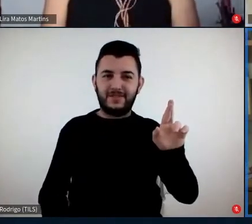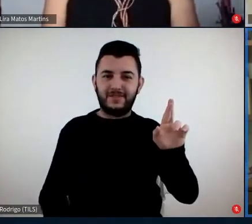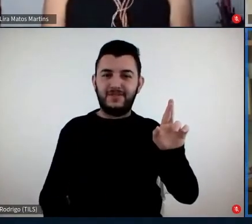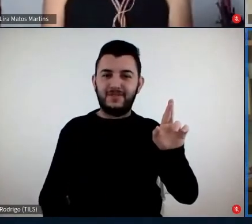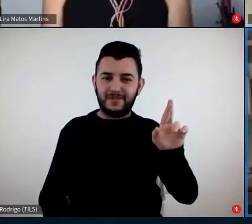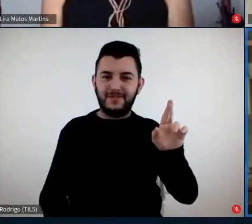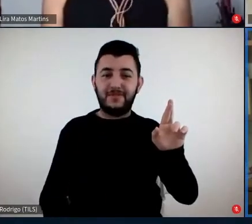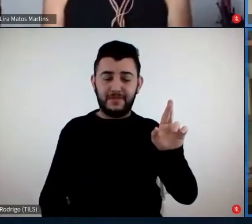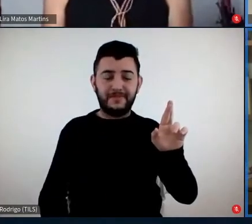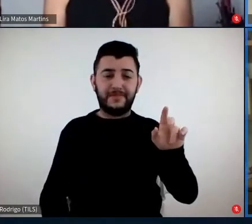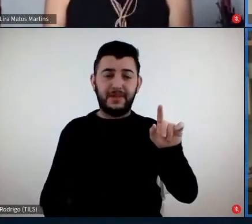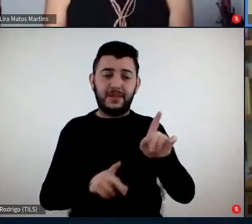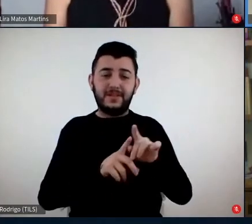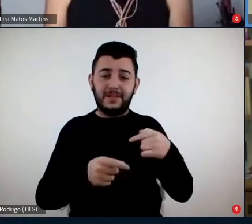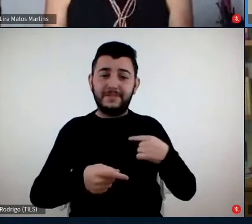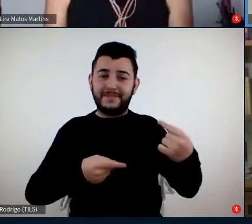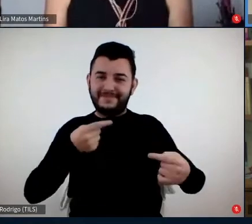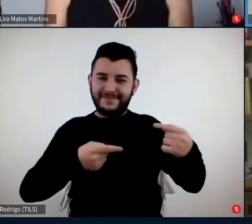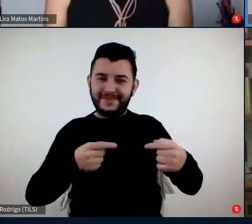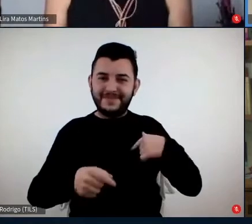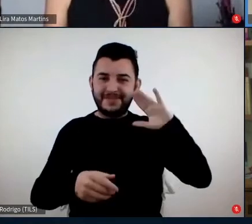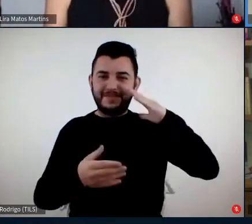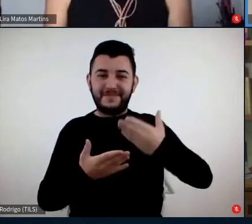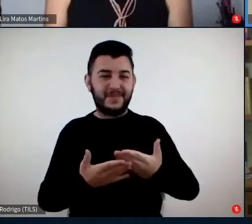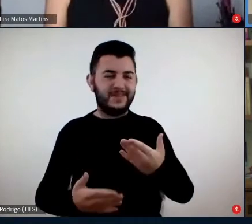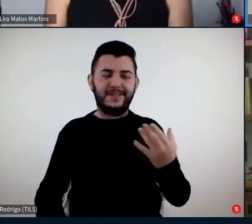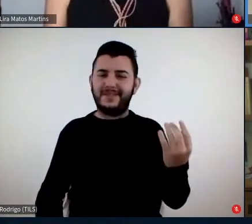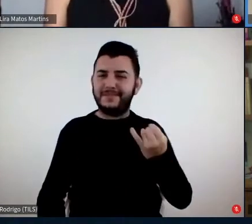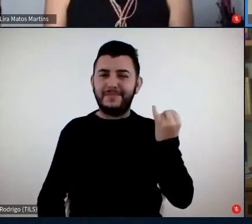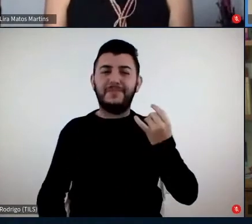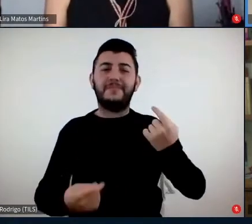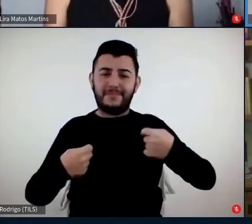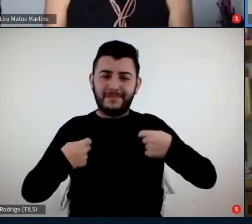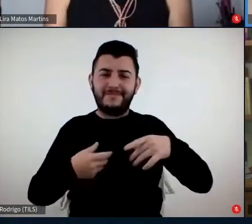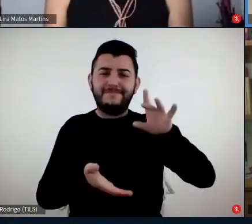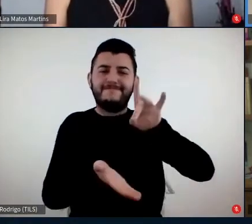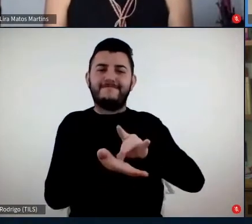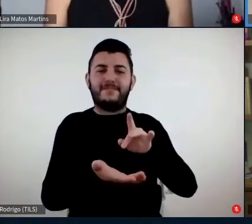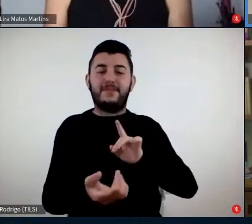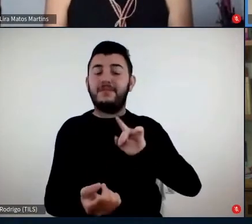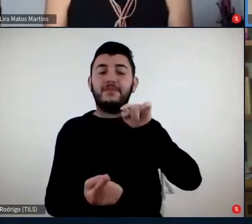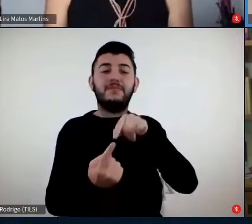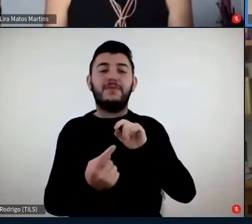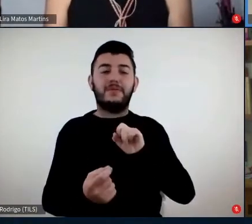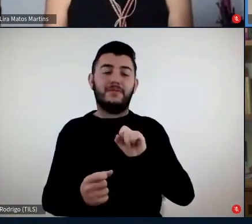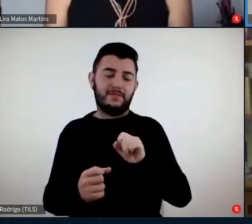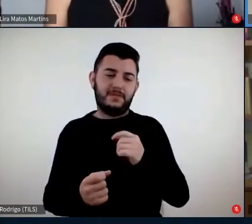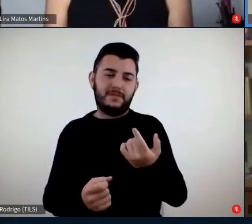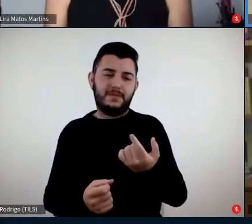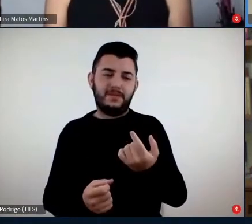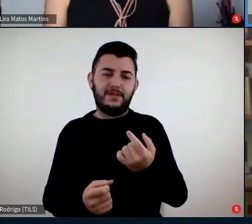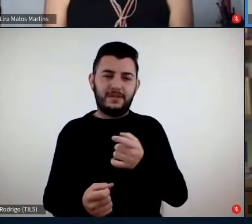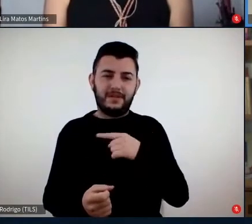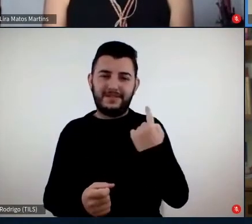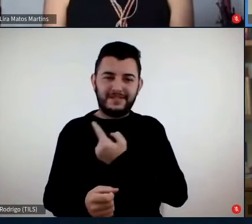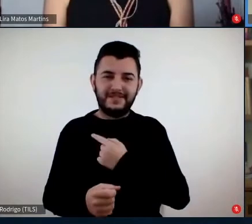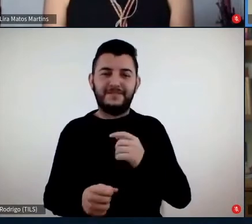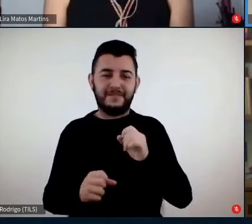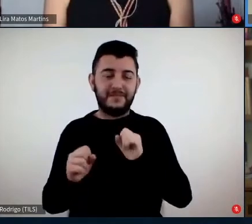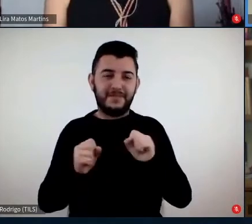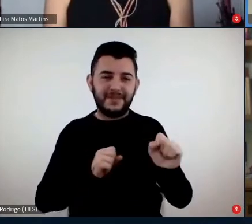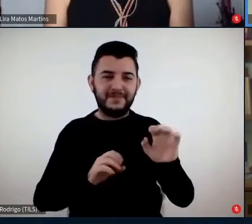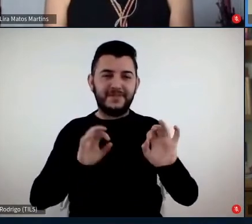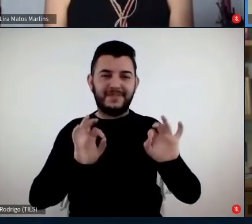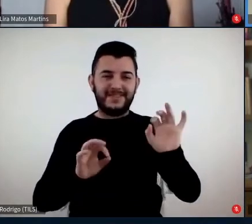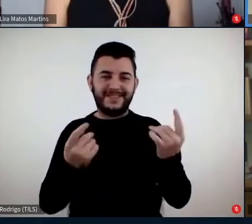Acho que está precisando. Para que a gente consiga situar, e eu tenho meu momento de culpa